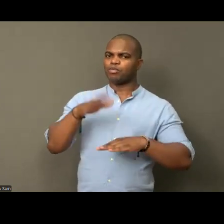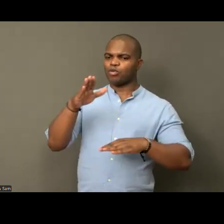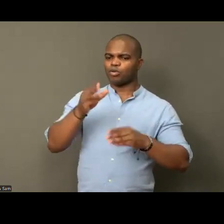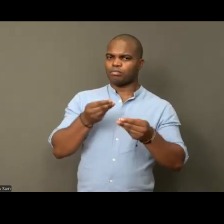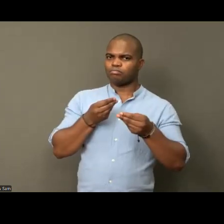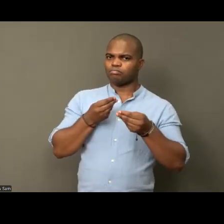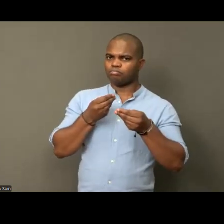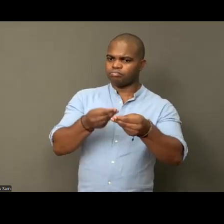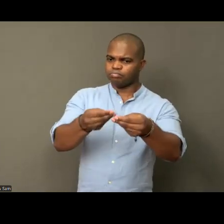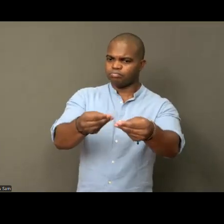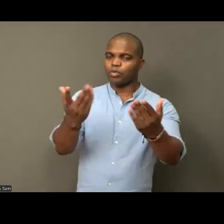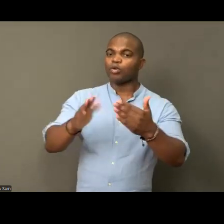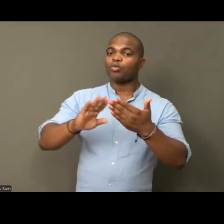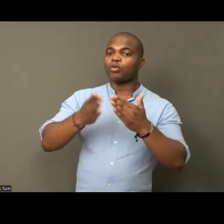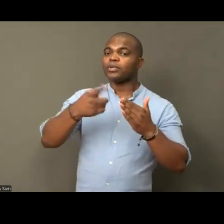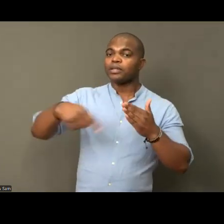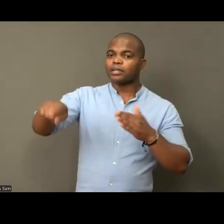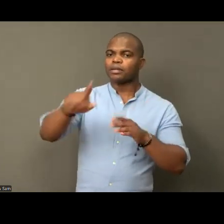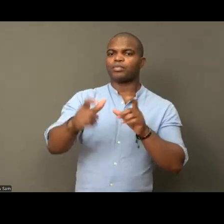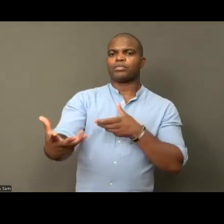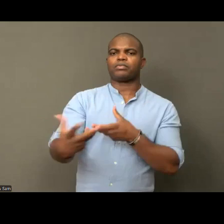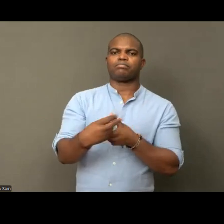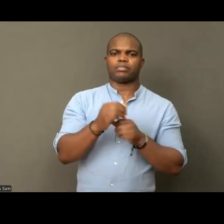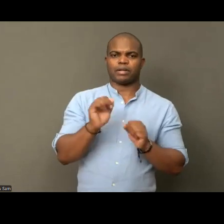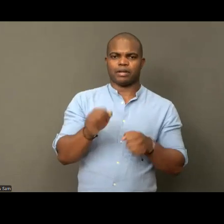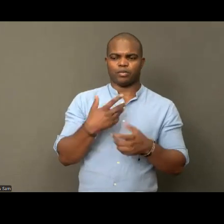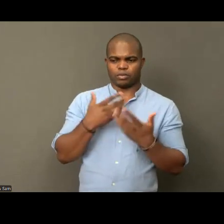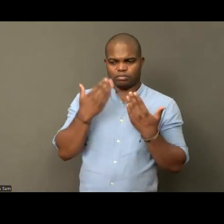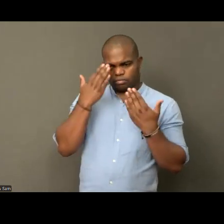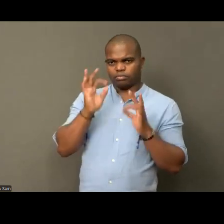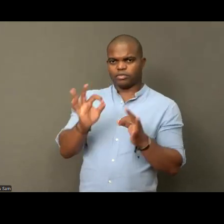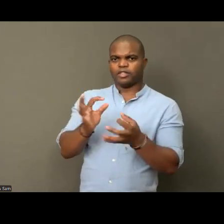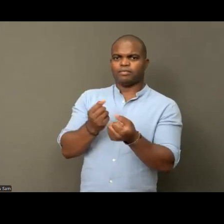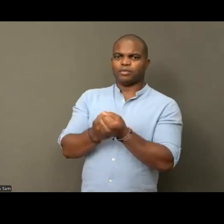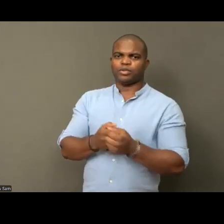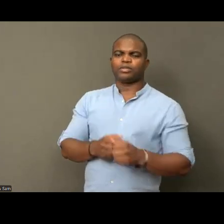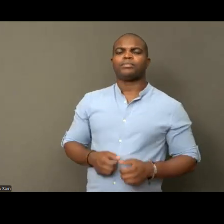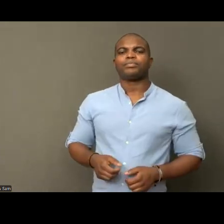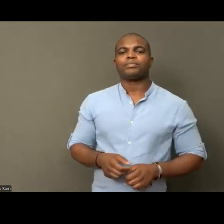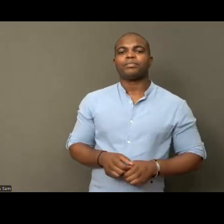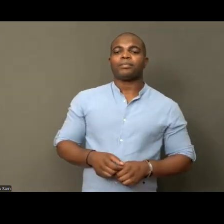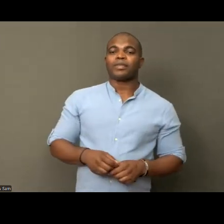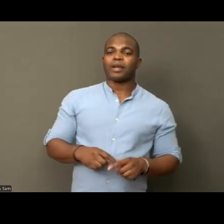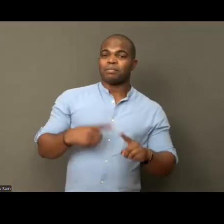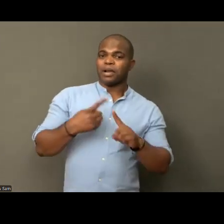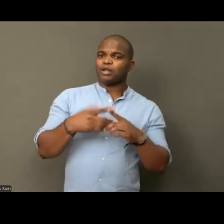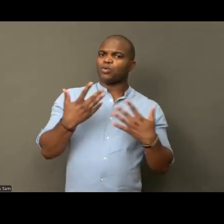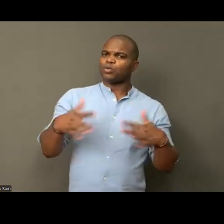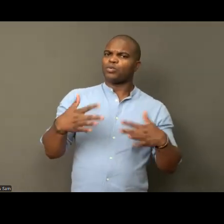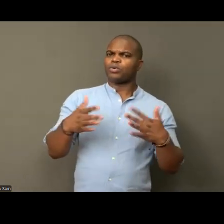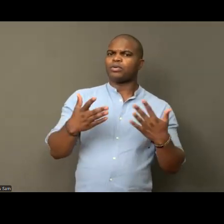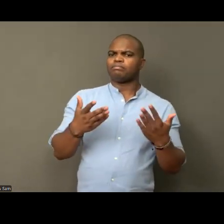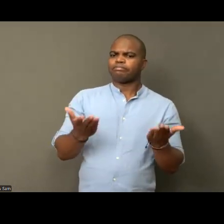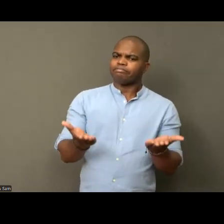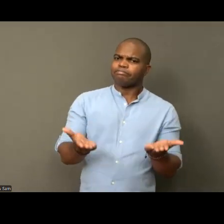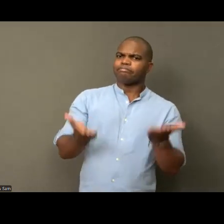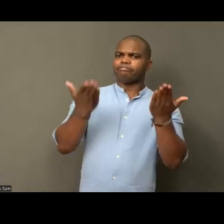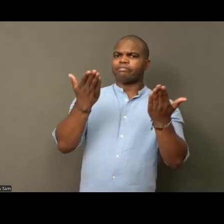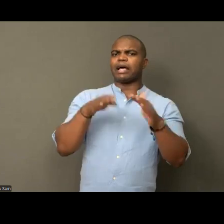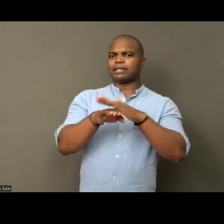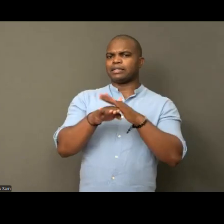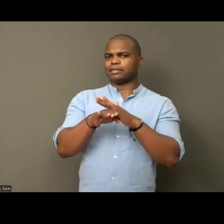esse tratamento e o acesso também à educação, água, saneamento e moradia. A região pode eliminar a